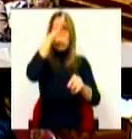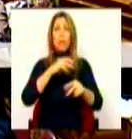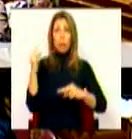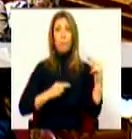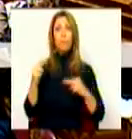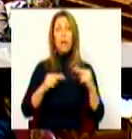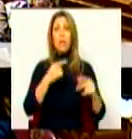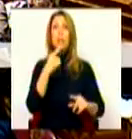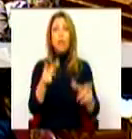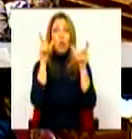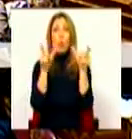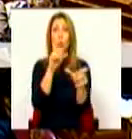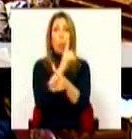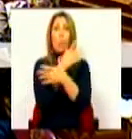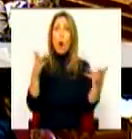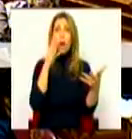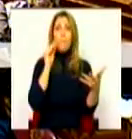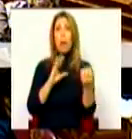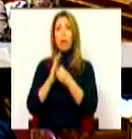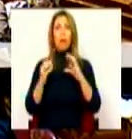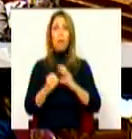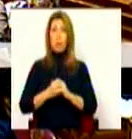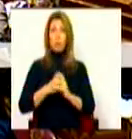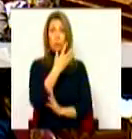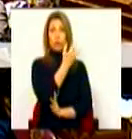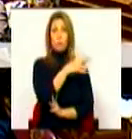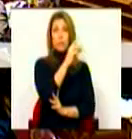de falta de controle na Caixa Geral de Depósitos entre